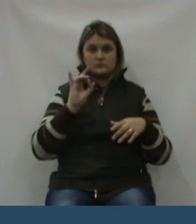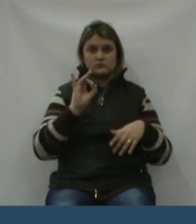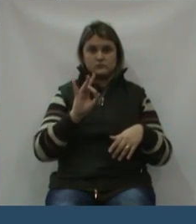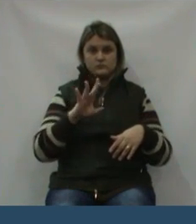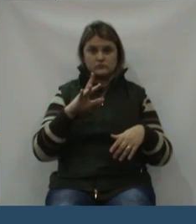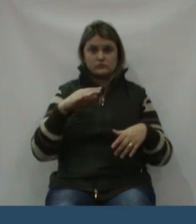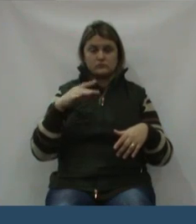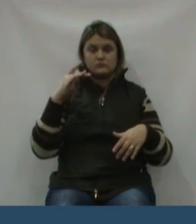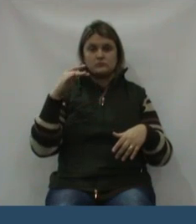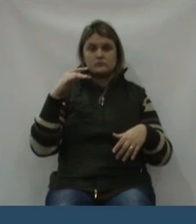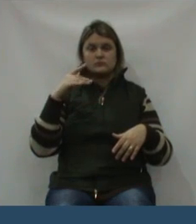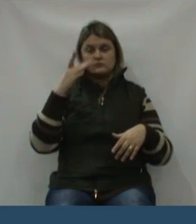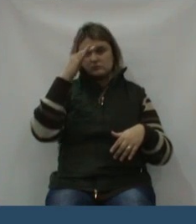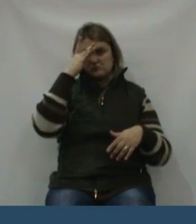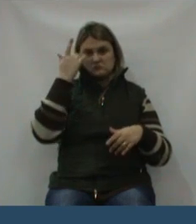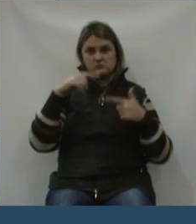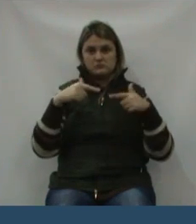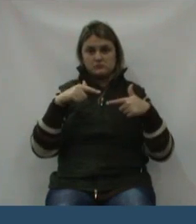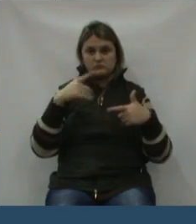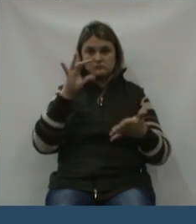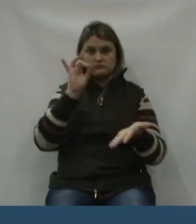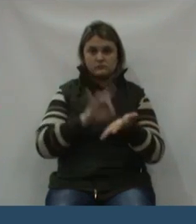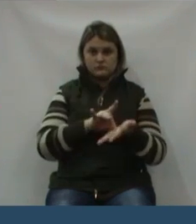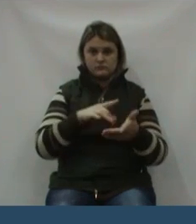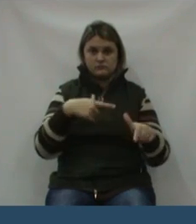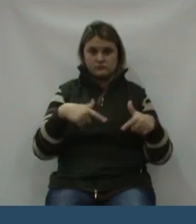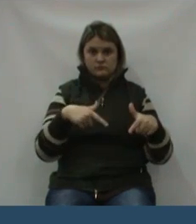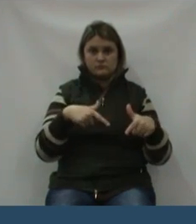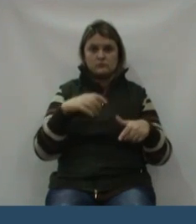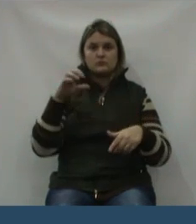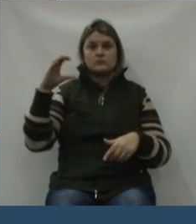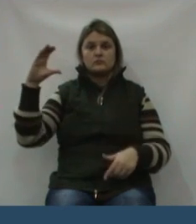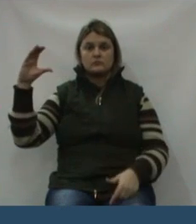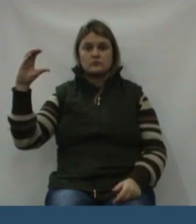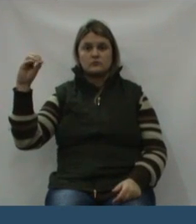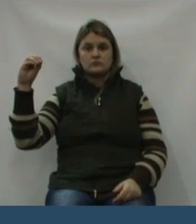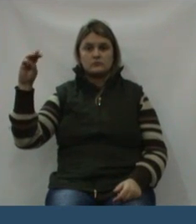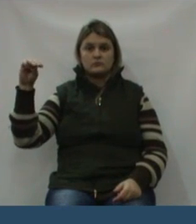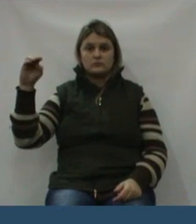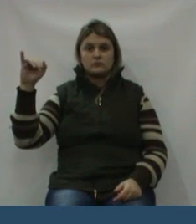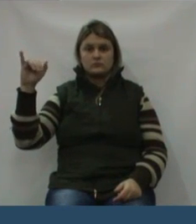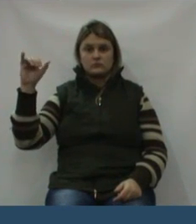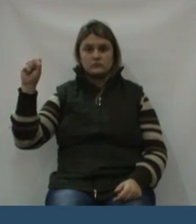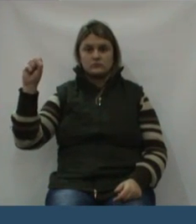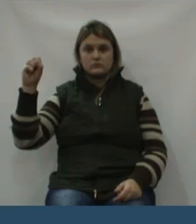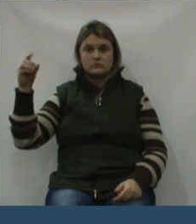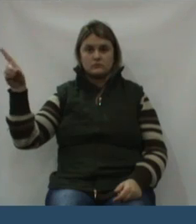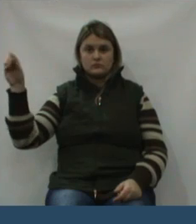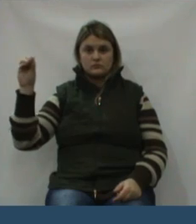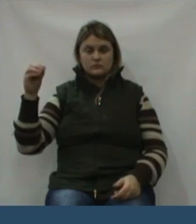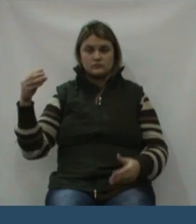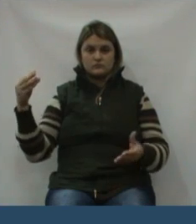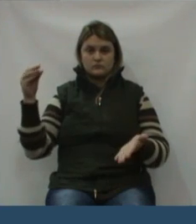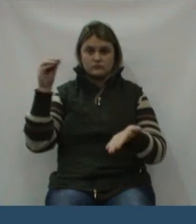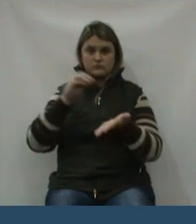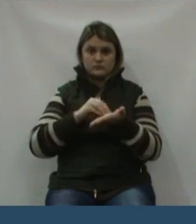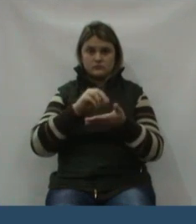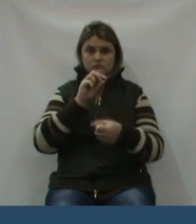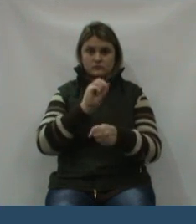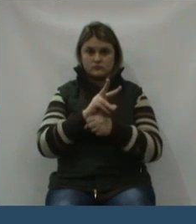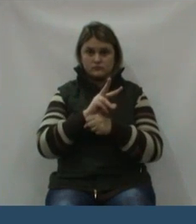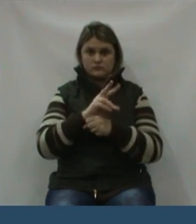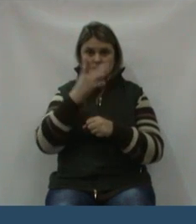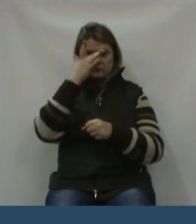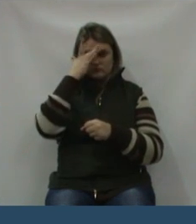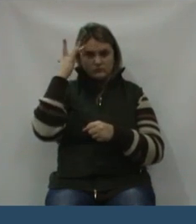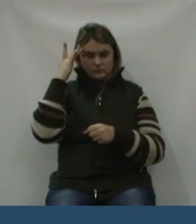por servidores ocupantes de cargo efetivo e os cargos em comissão a serem preenchidos por servidores